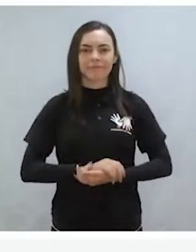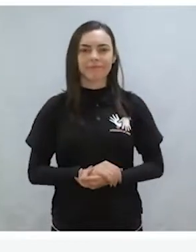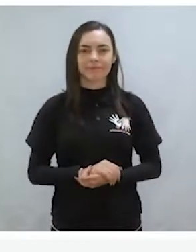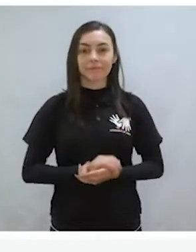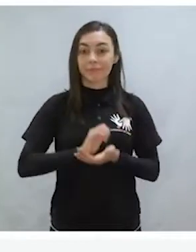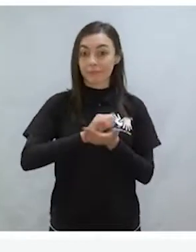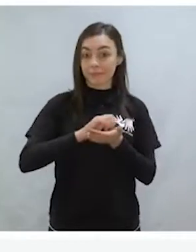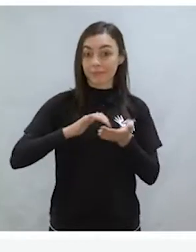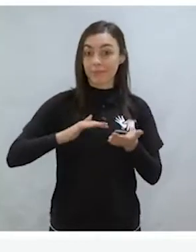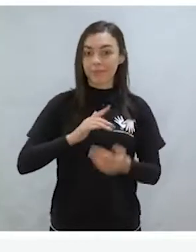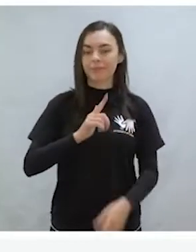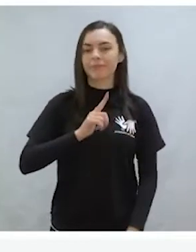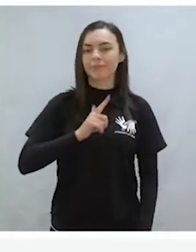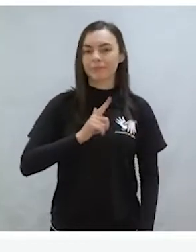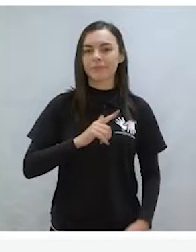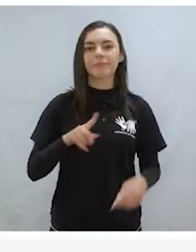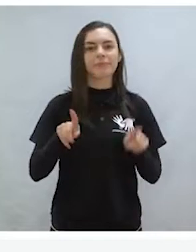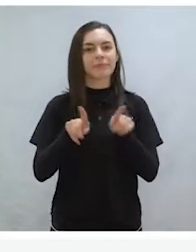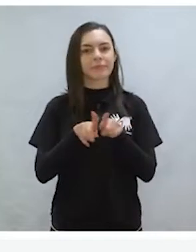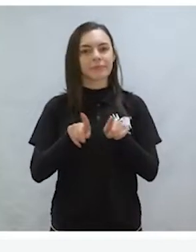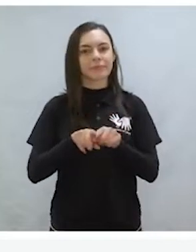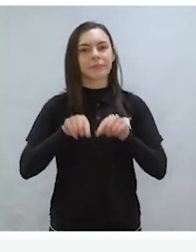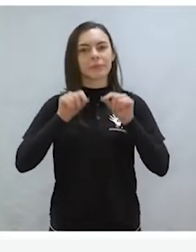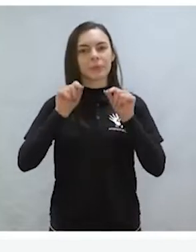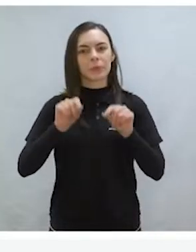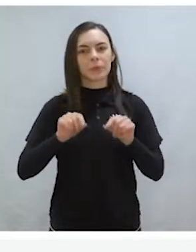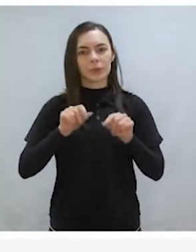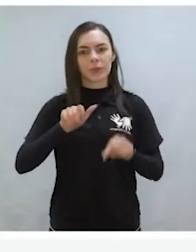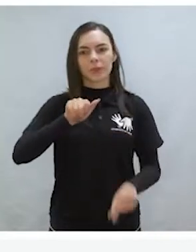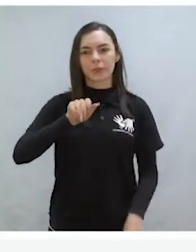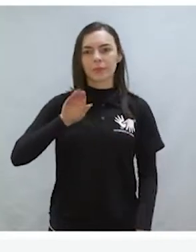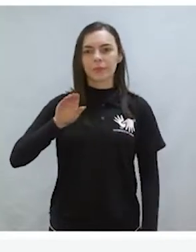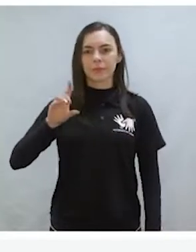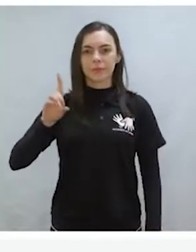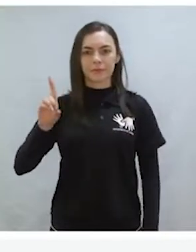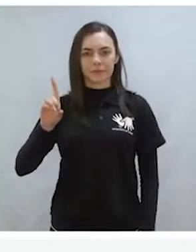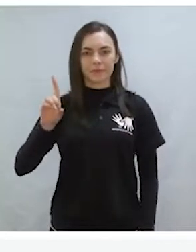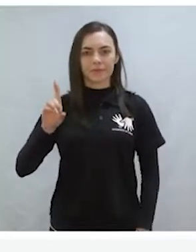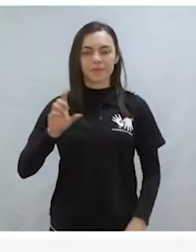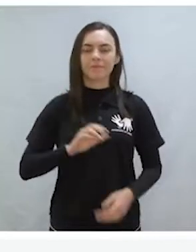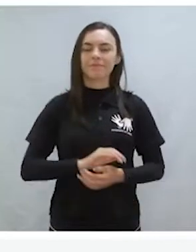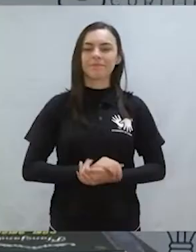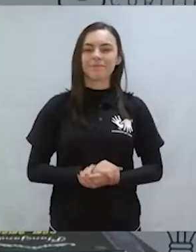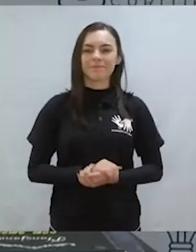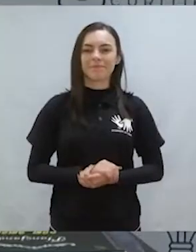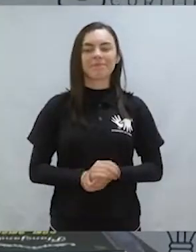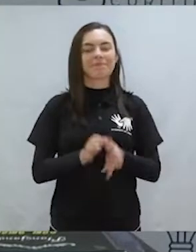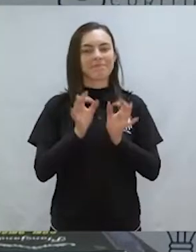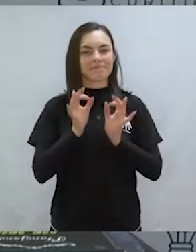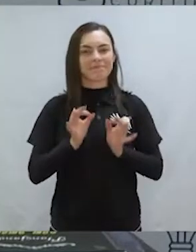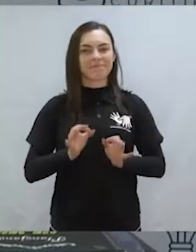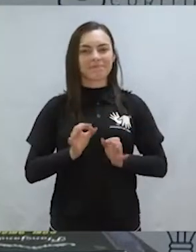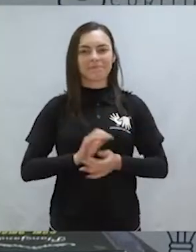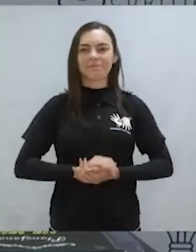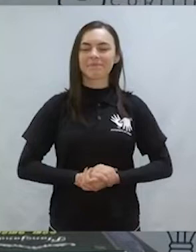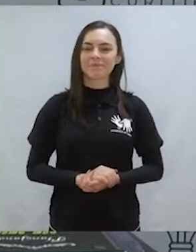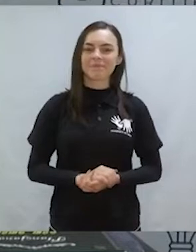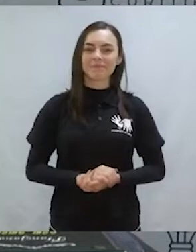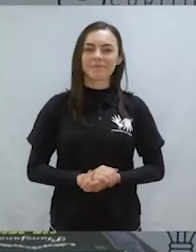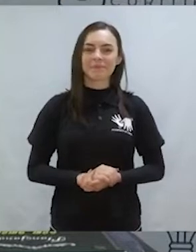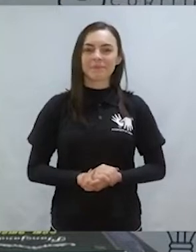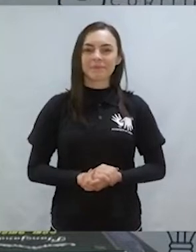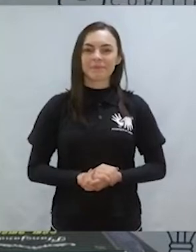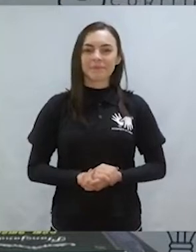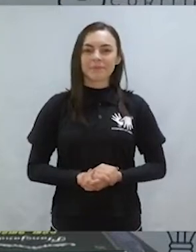Nós vamos ter atividades e também completaremos o alfabeto. Muito bem!